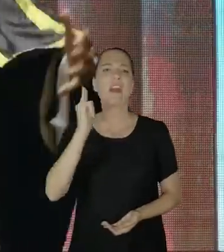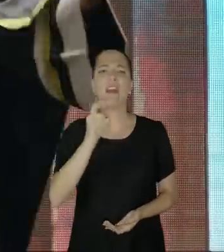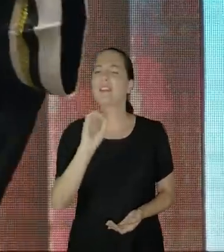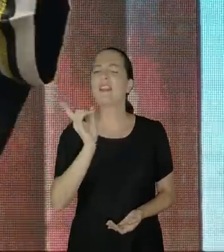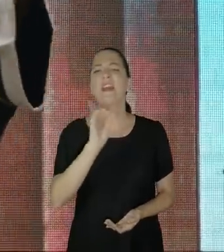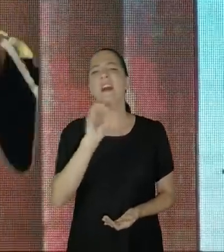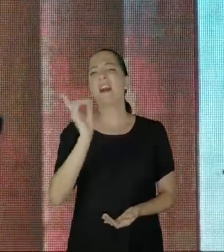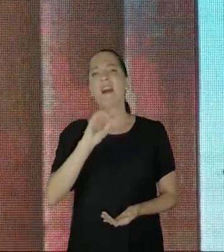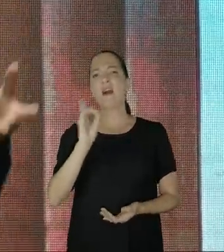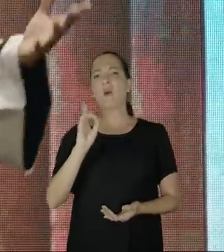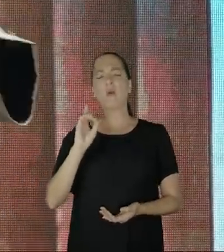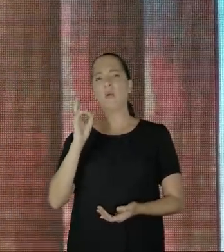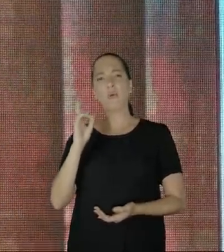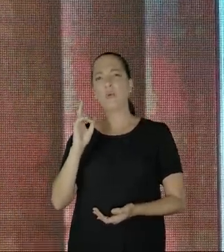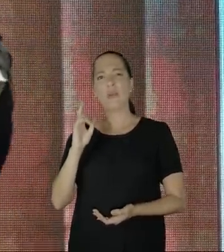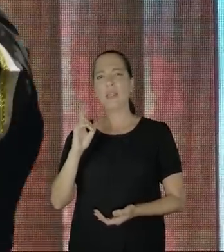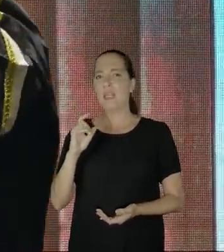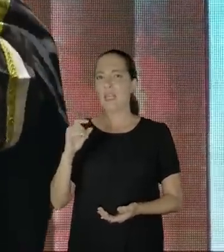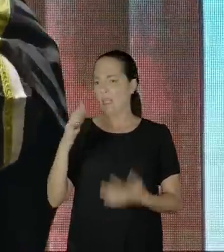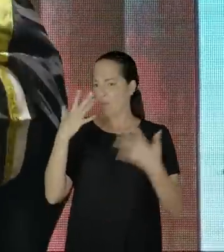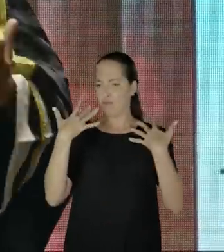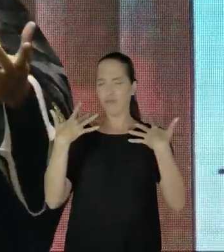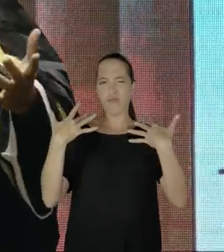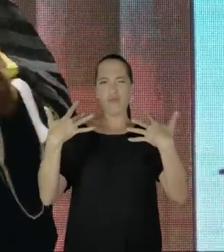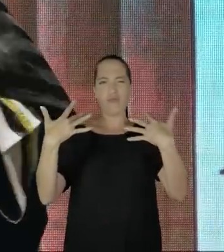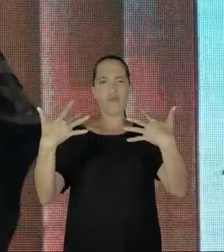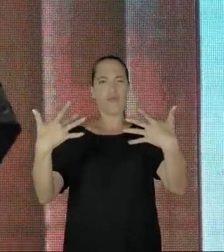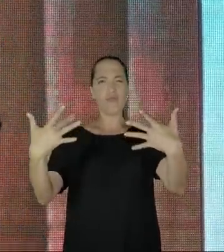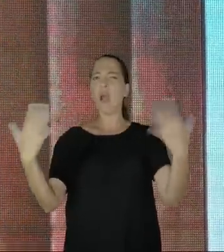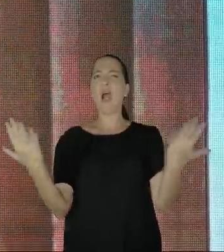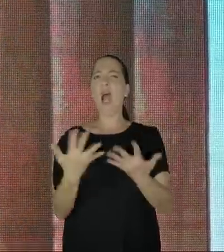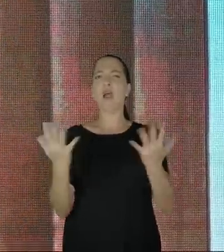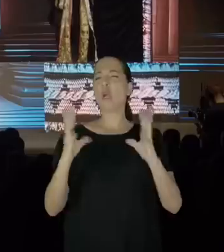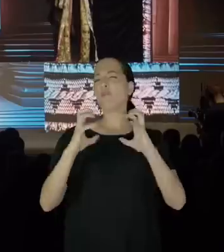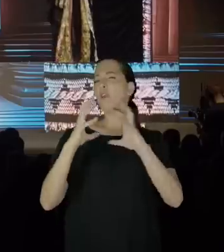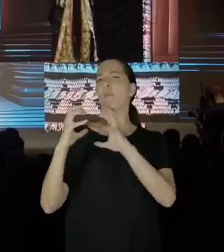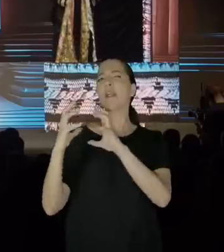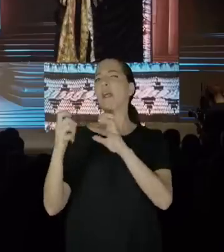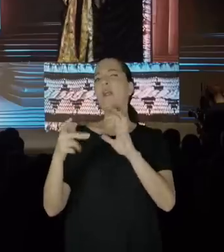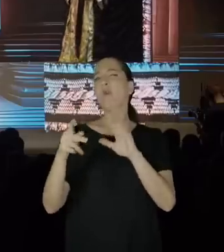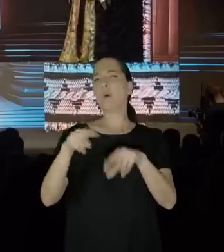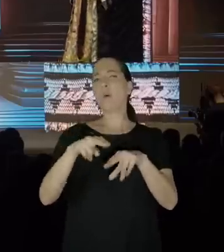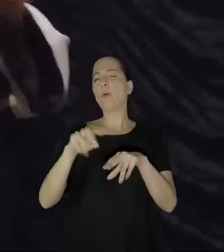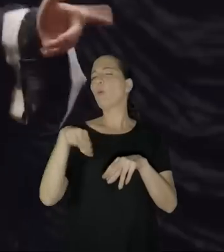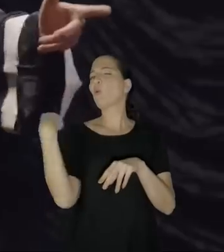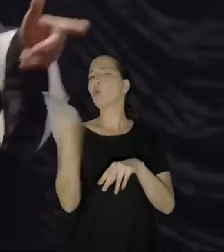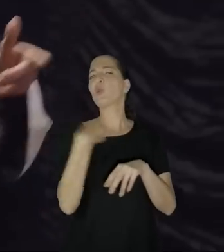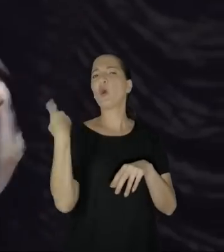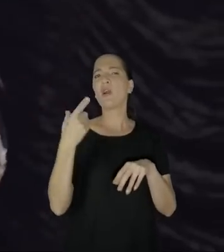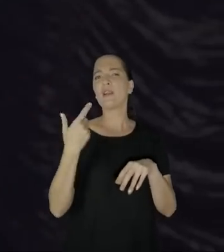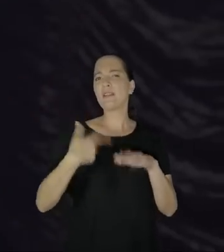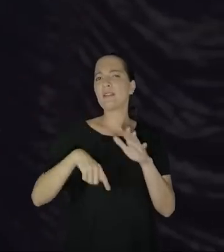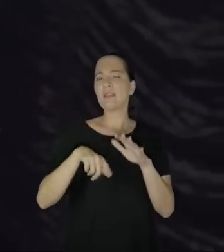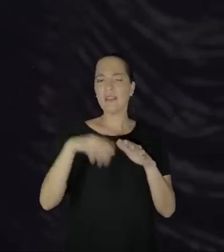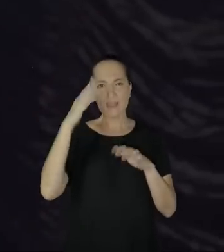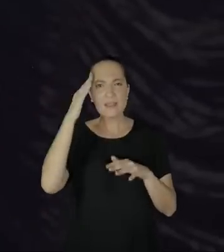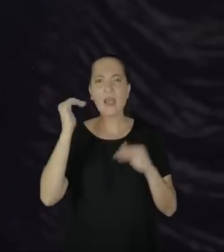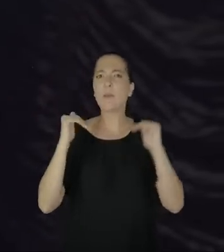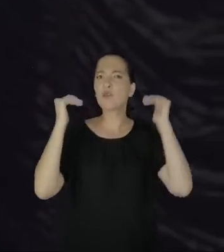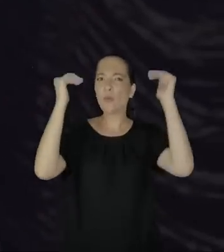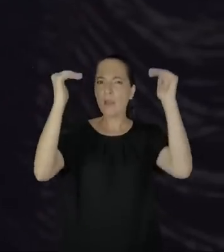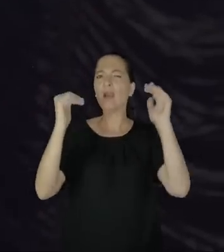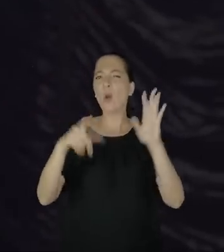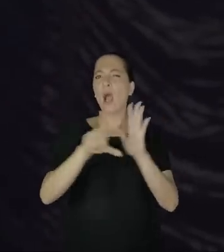jogando a multidão contra todos os doutores e magistrados da lei de Moisés. Sou testemunho desses crimes. São